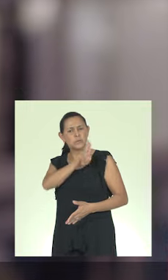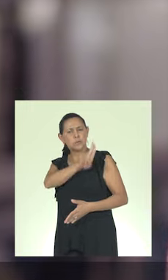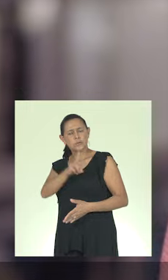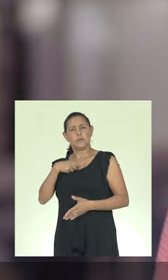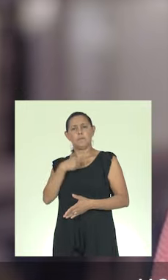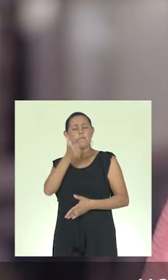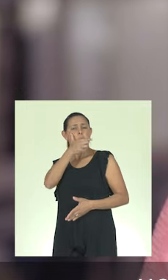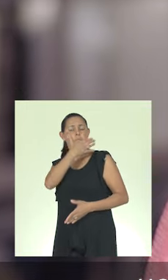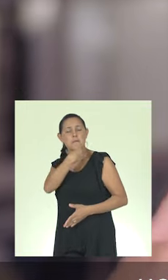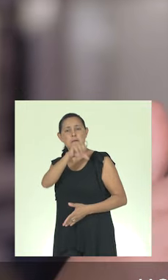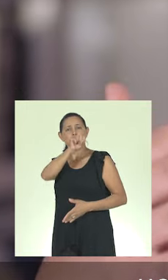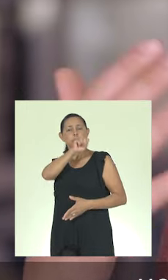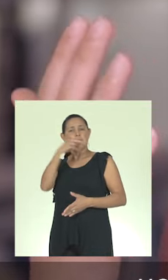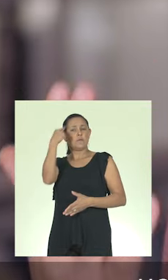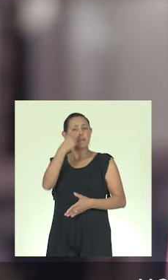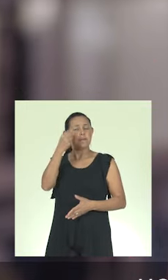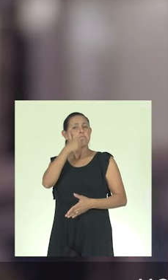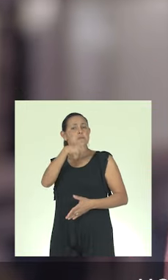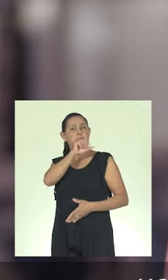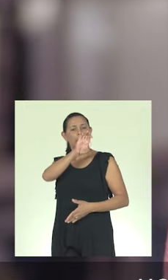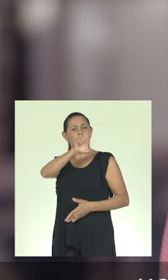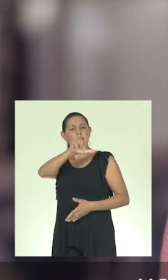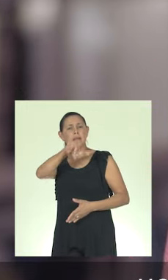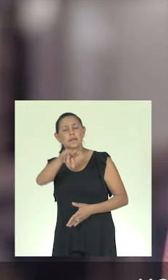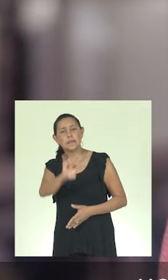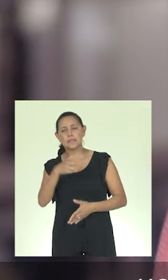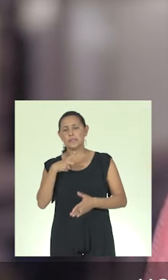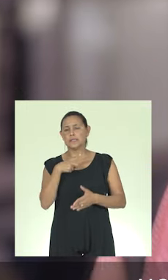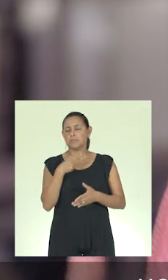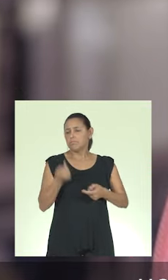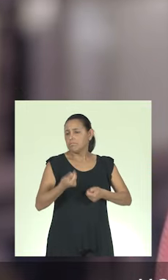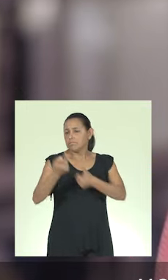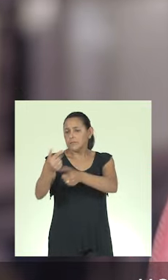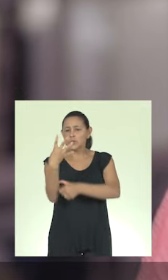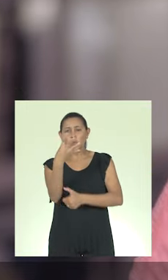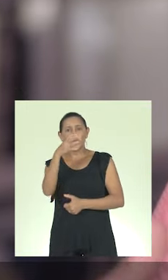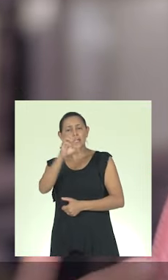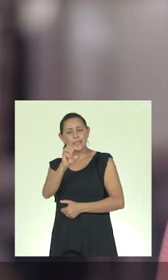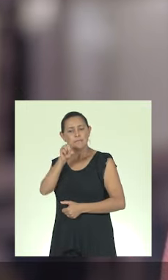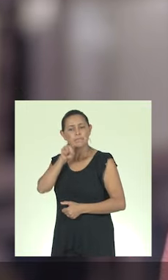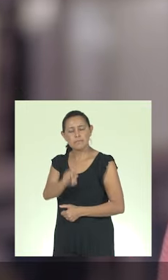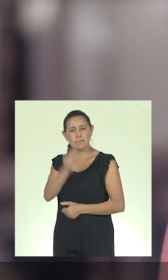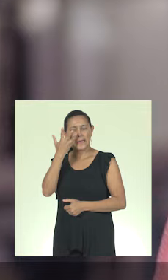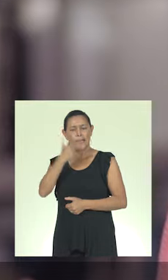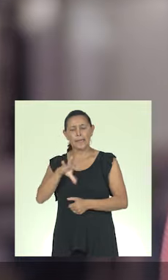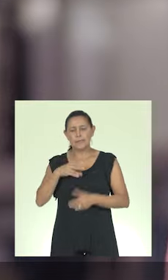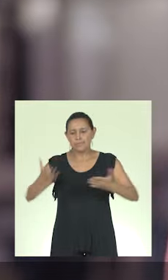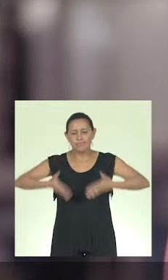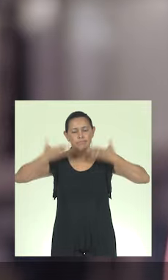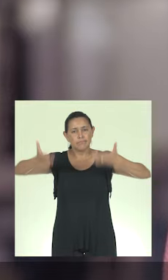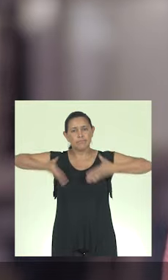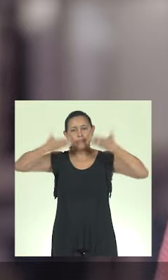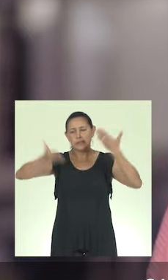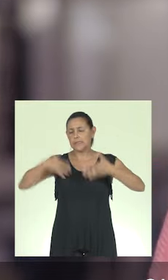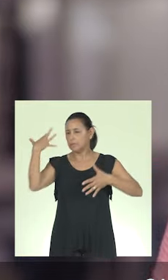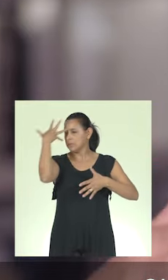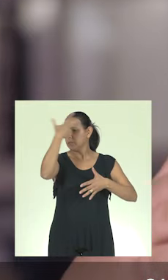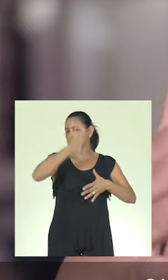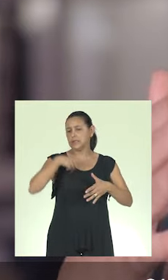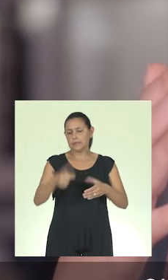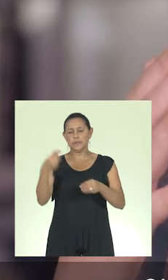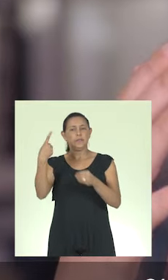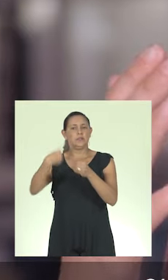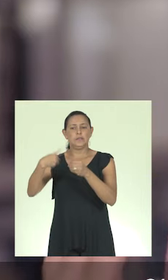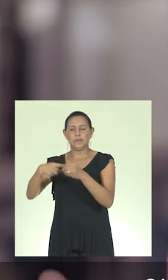Eliane, homenagear as quase 40 mil crianças que alegram e embelezam a nossa cidade. Quero